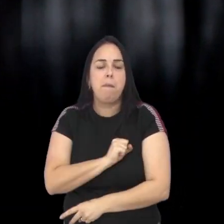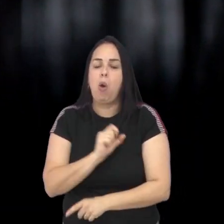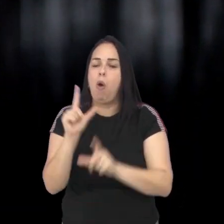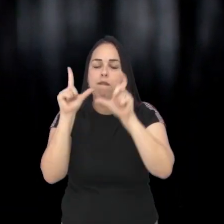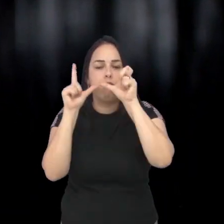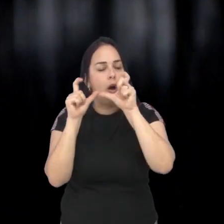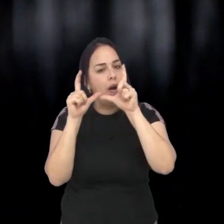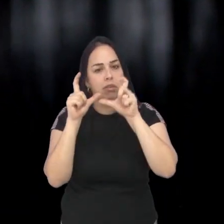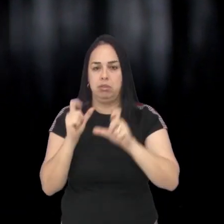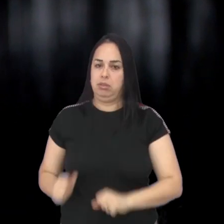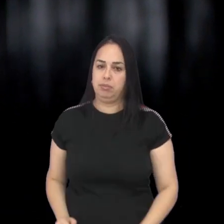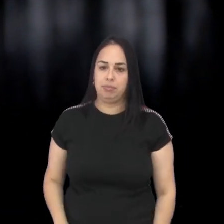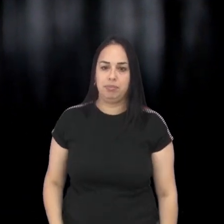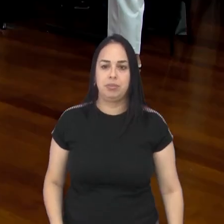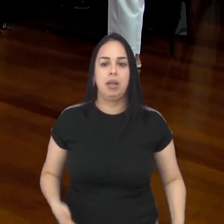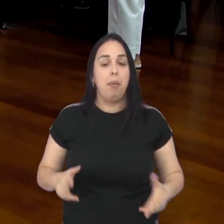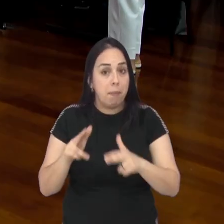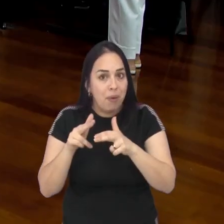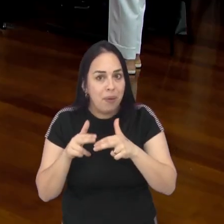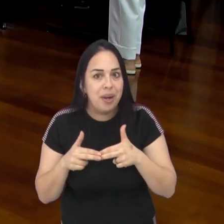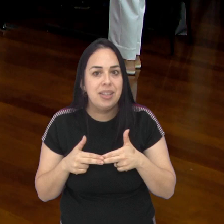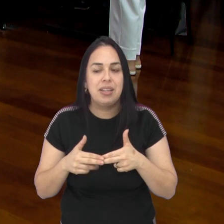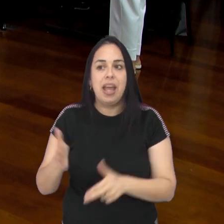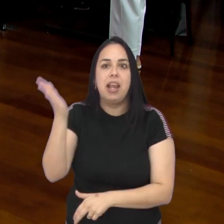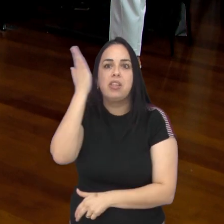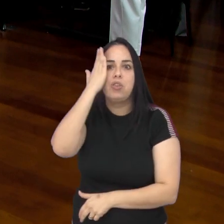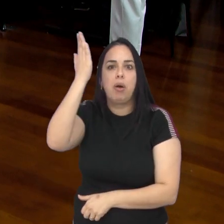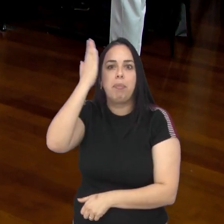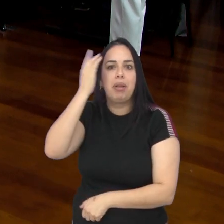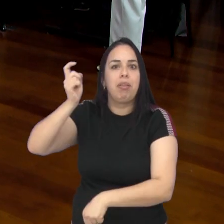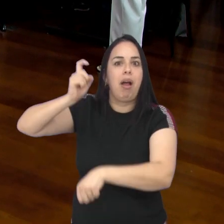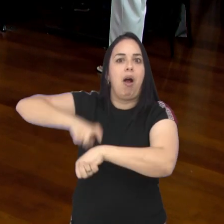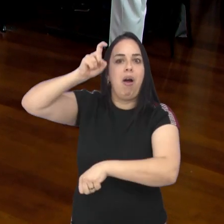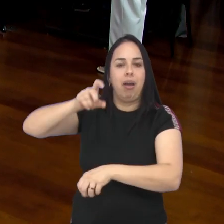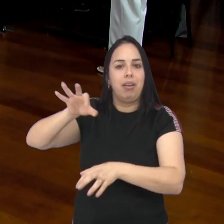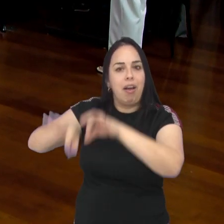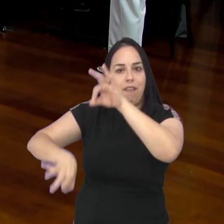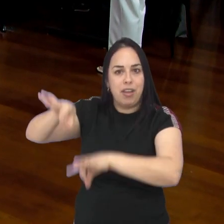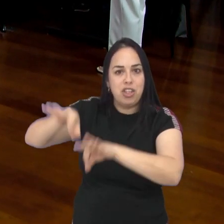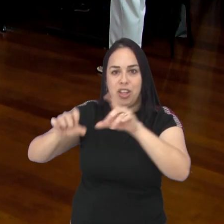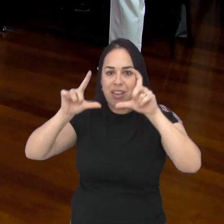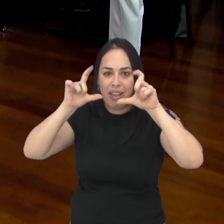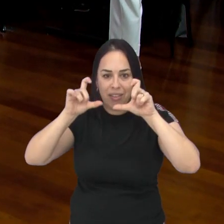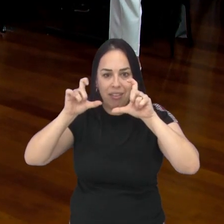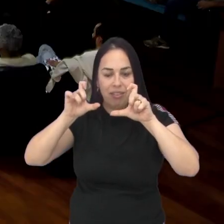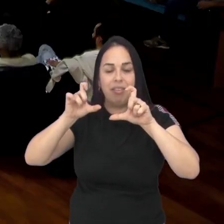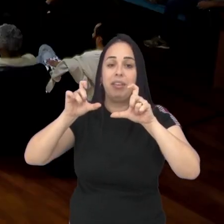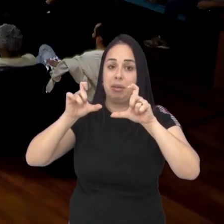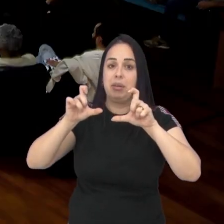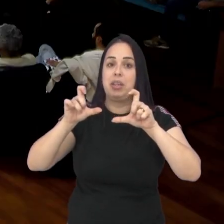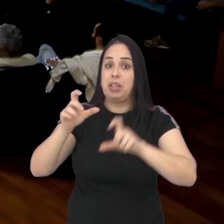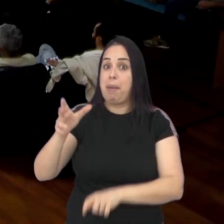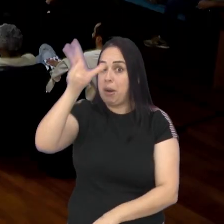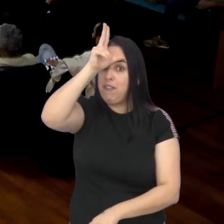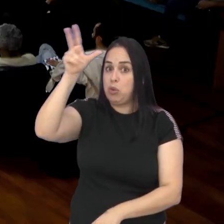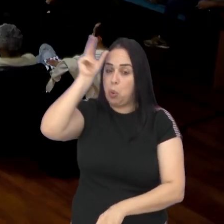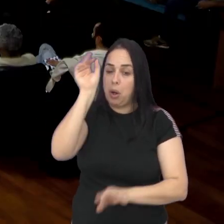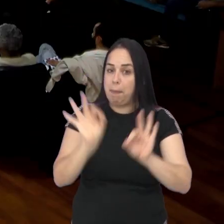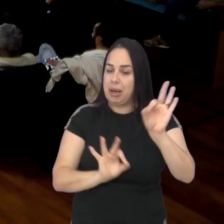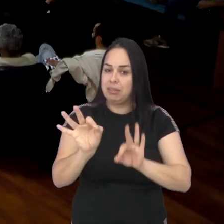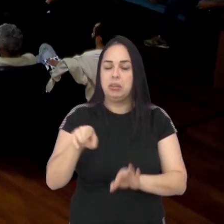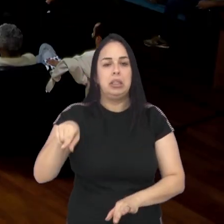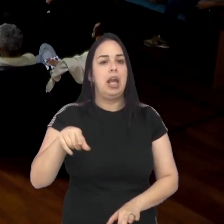foi apaixonado pelos cliques. Por isso, quando ficou sabendo da oficina de fotografia realizada pela